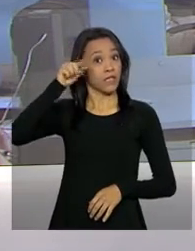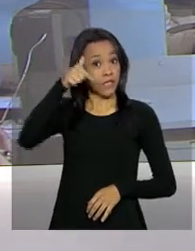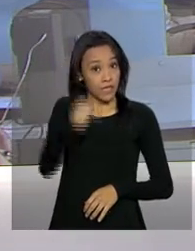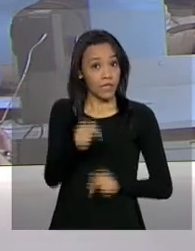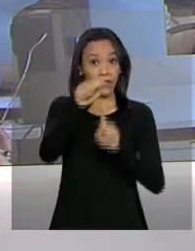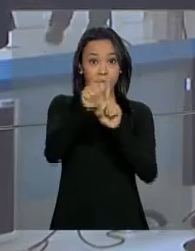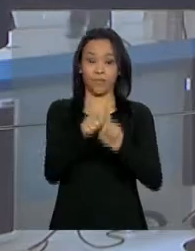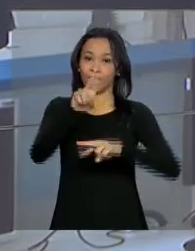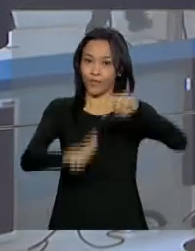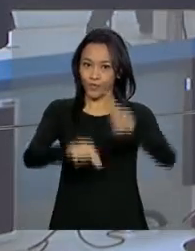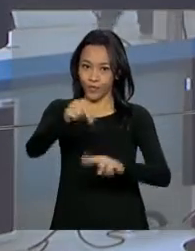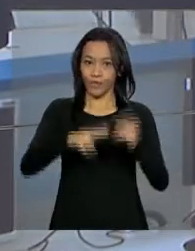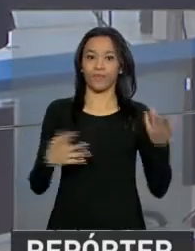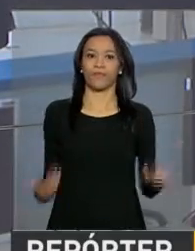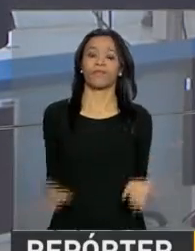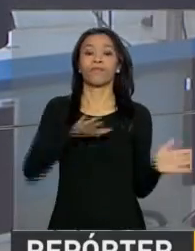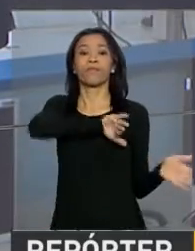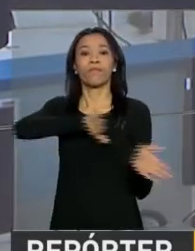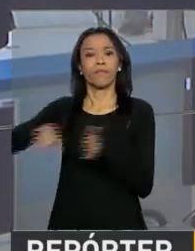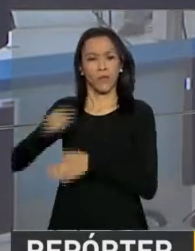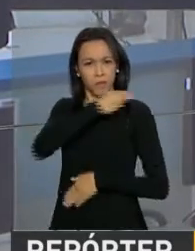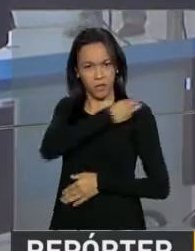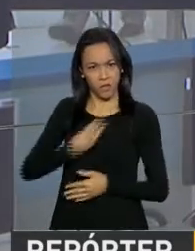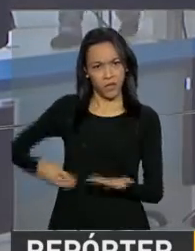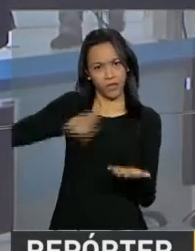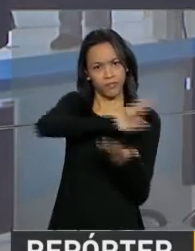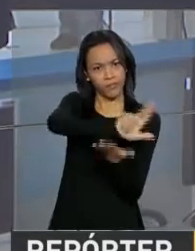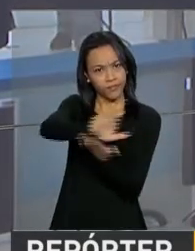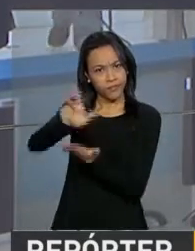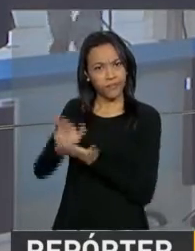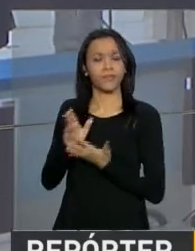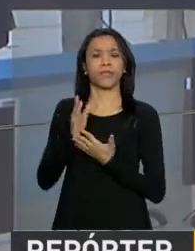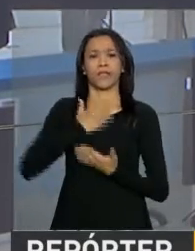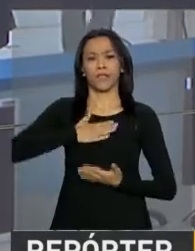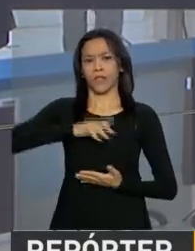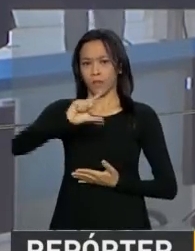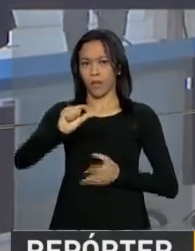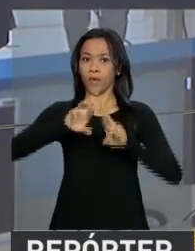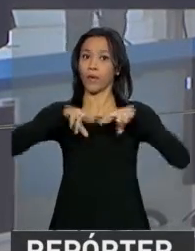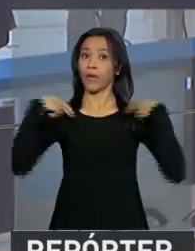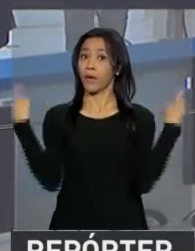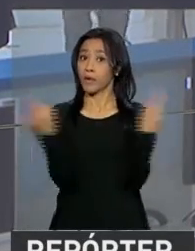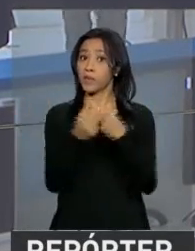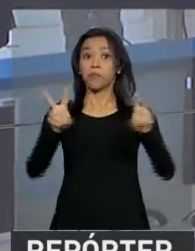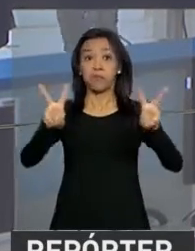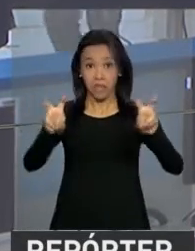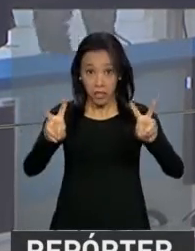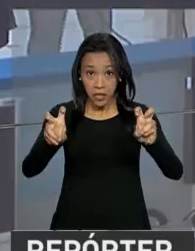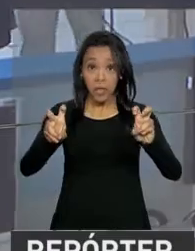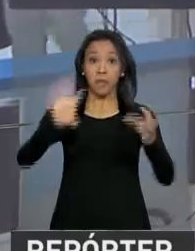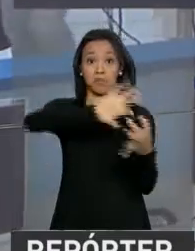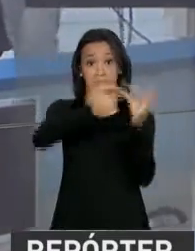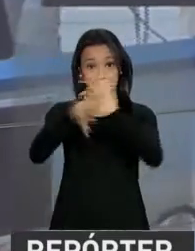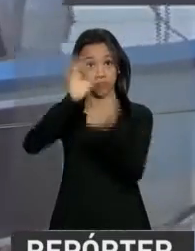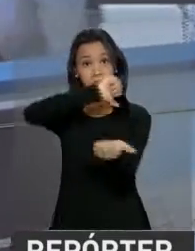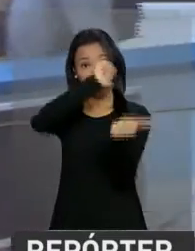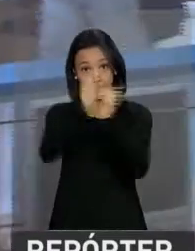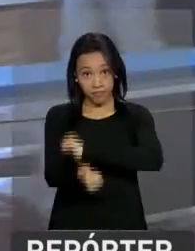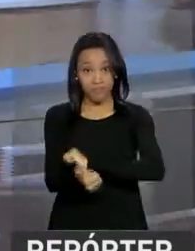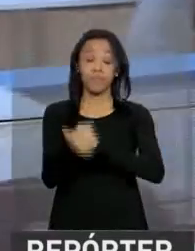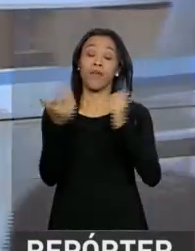junho ministros se reúnem daqui a pouco no palácio do planalto para discutir os jogos olímpicos vamos saber os detalhes